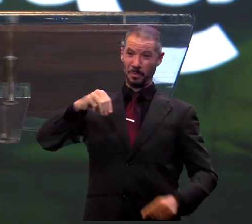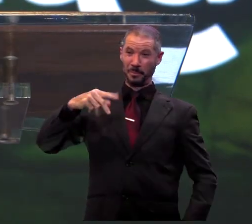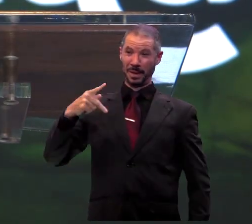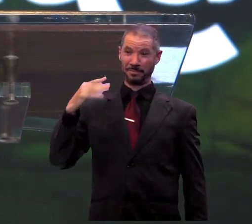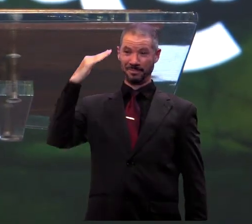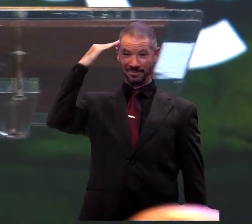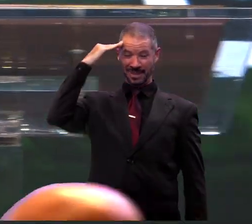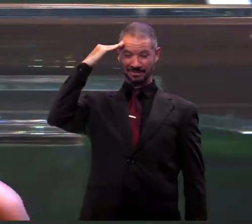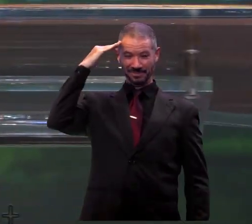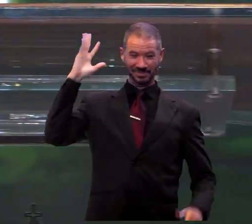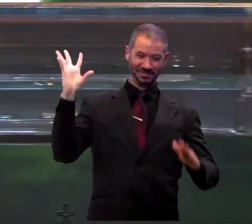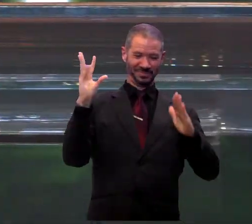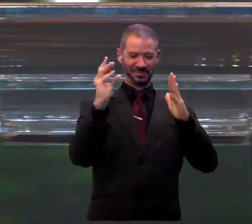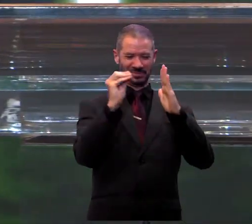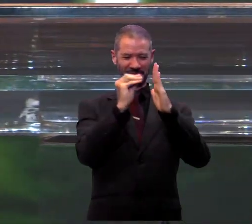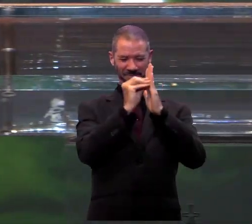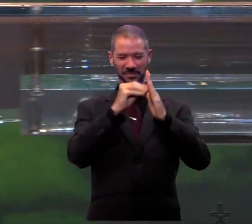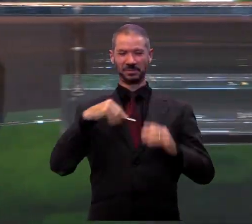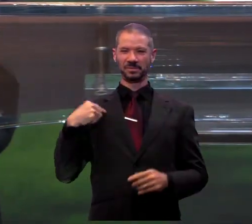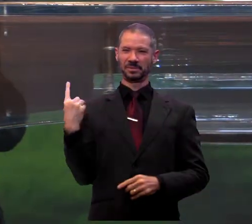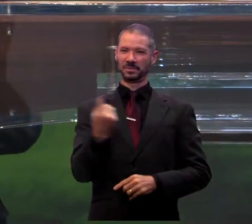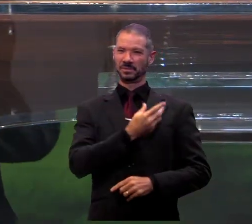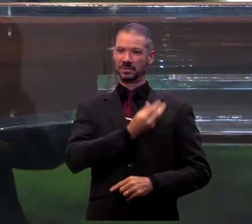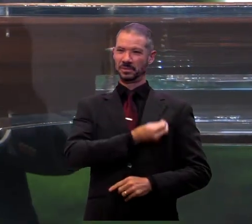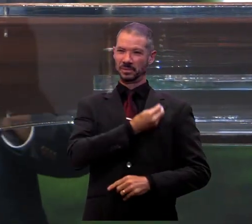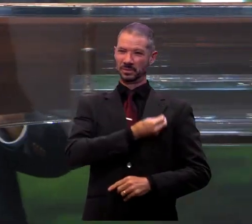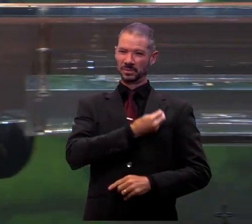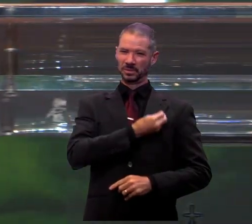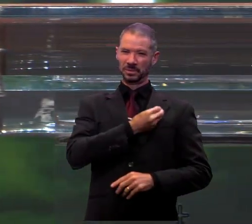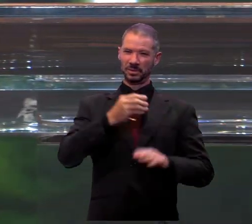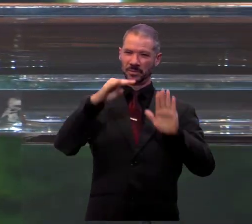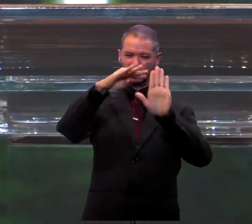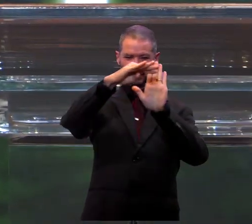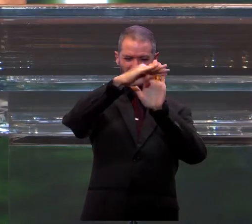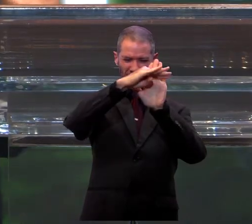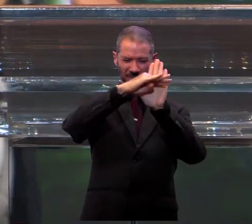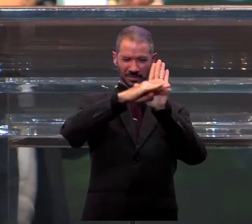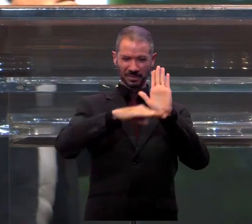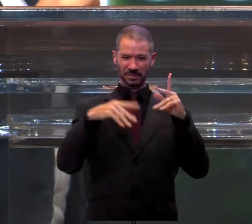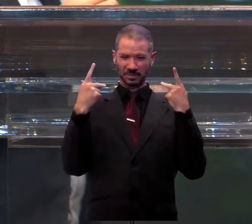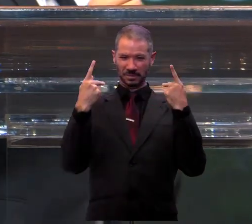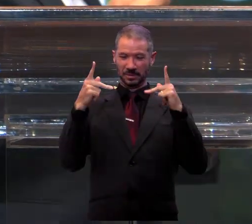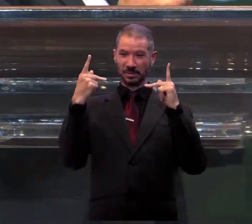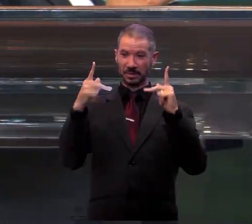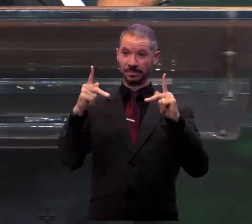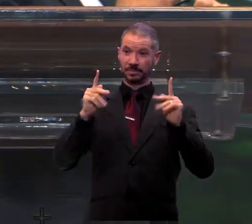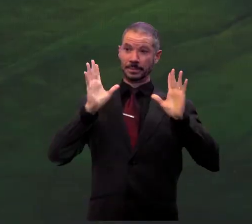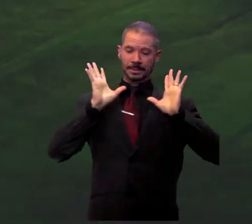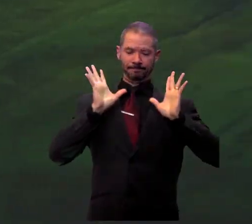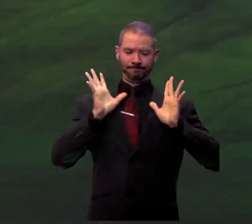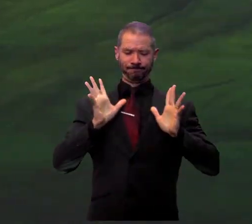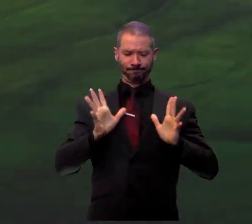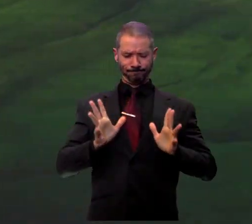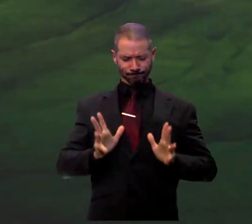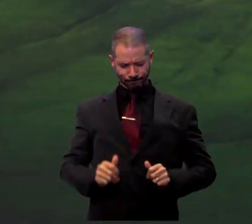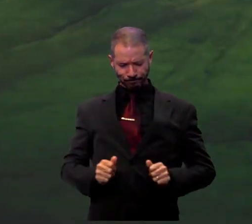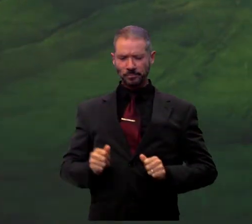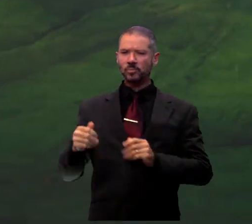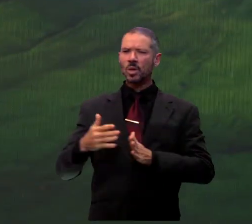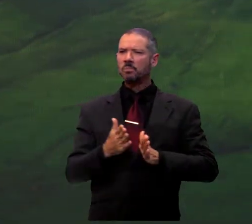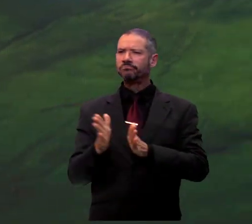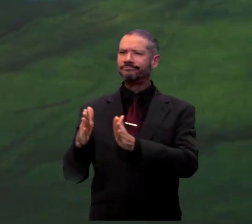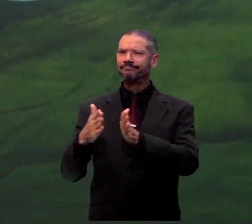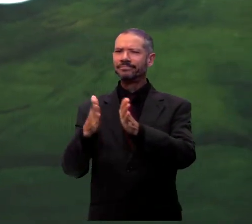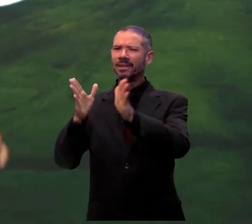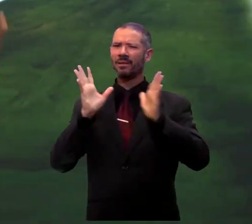Queridos, como igreja, nós estamos vivendo uma série de mensagens que fala sobre santidade, o caminho da